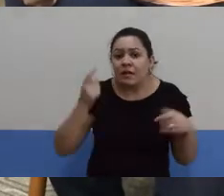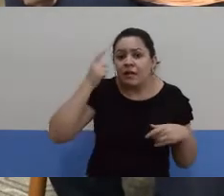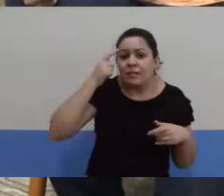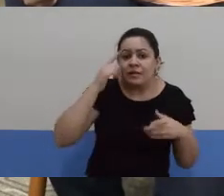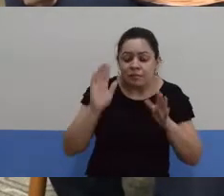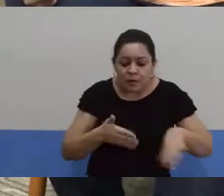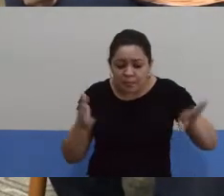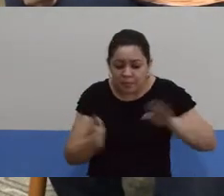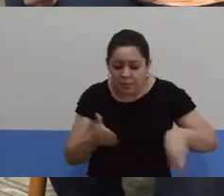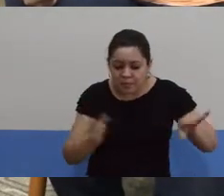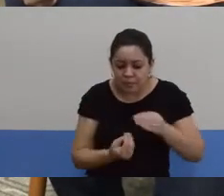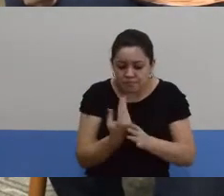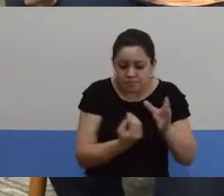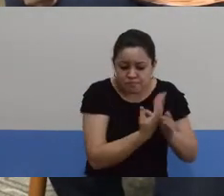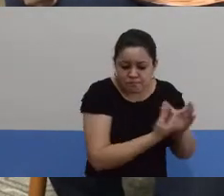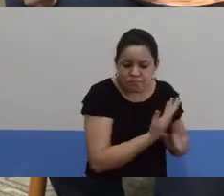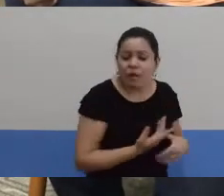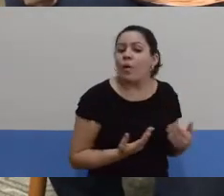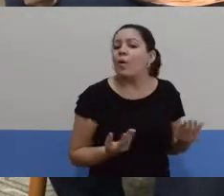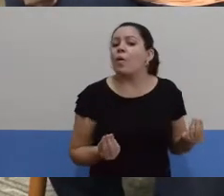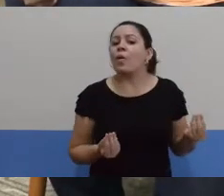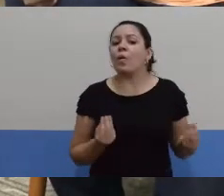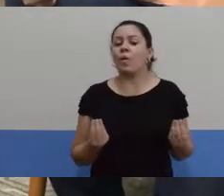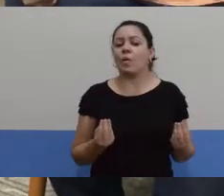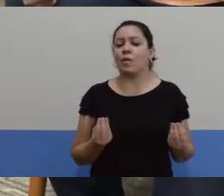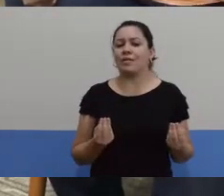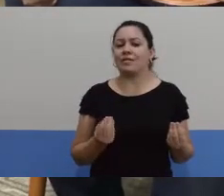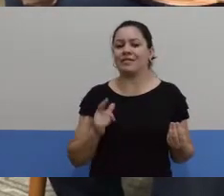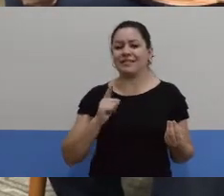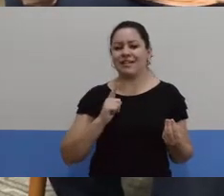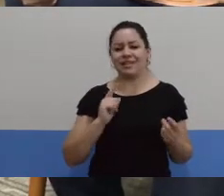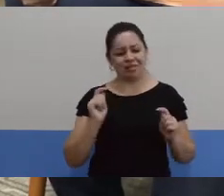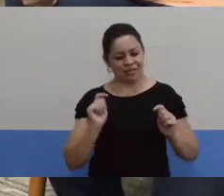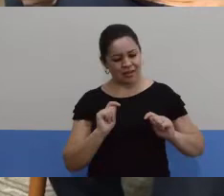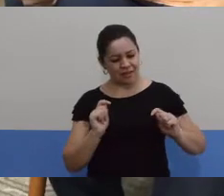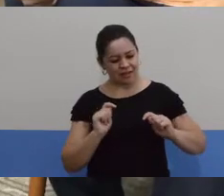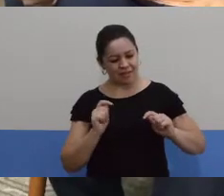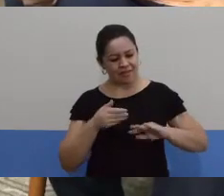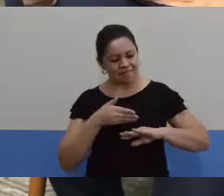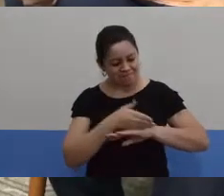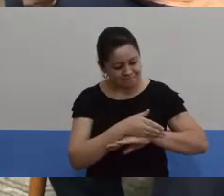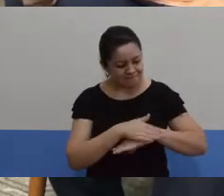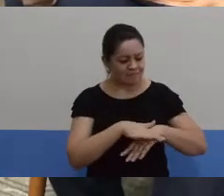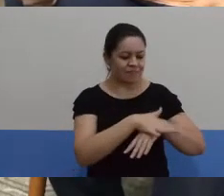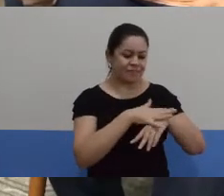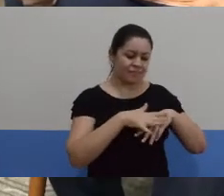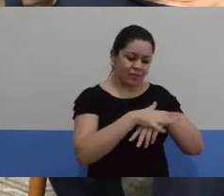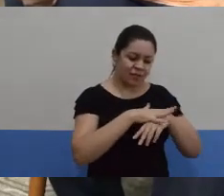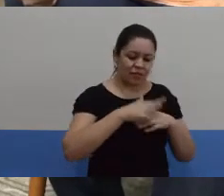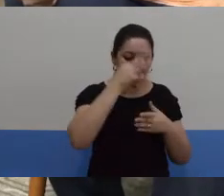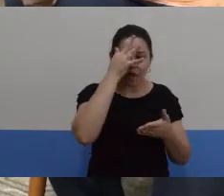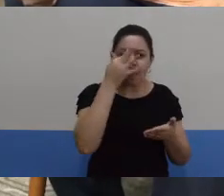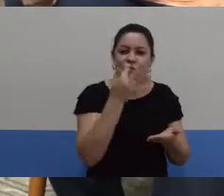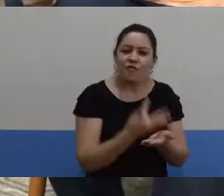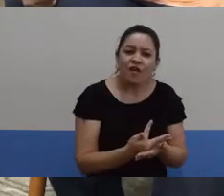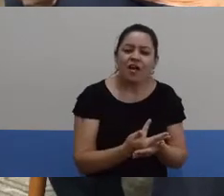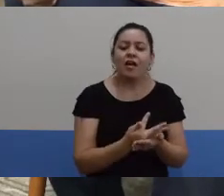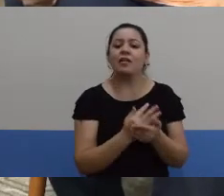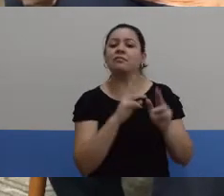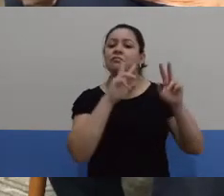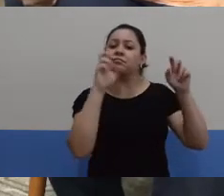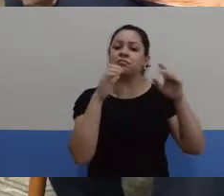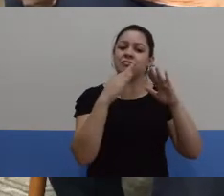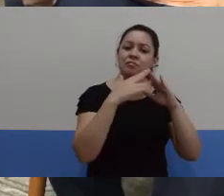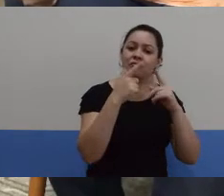produzir? Ou será que eles têm um ladinho lá que dá para entrar com conversar sobre a fé, conversar sobre a